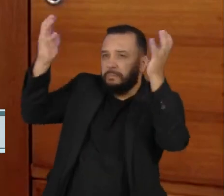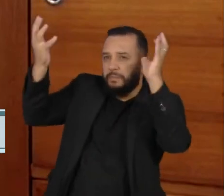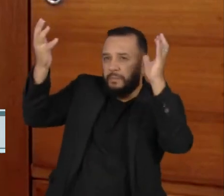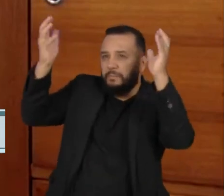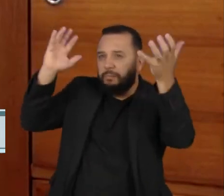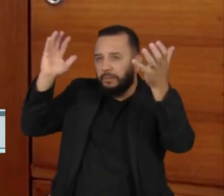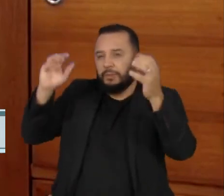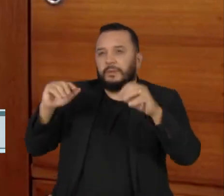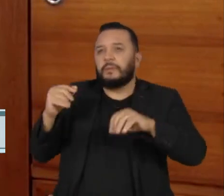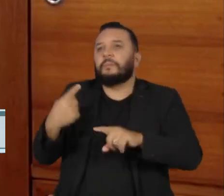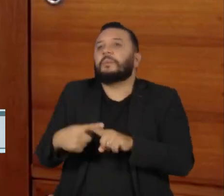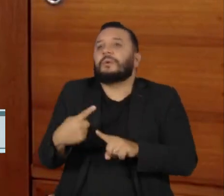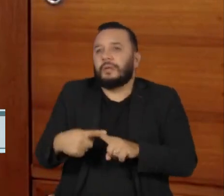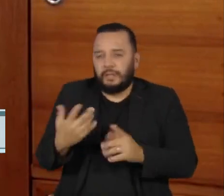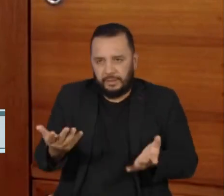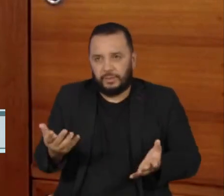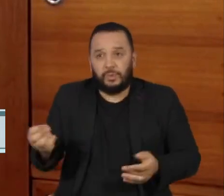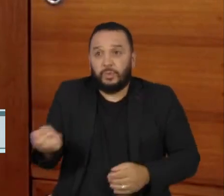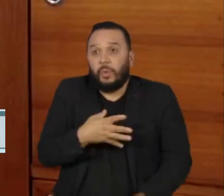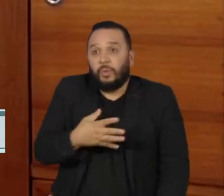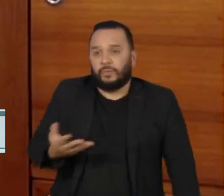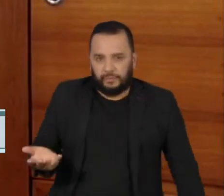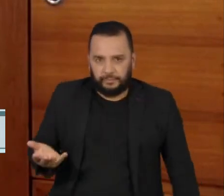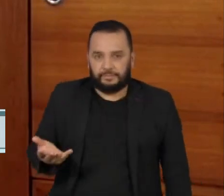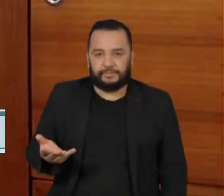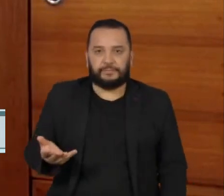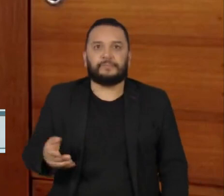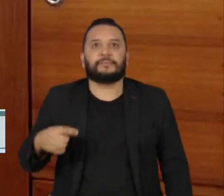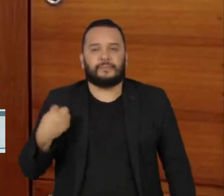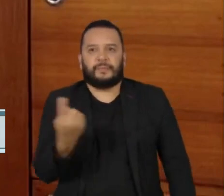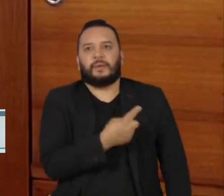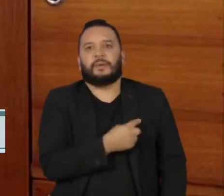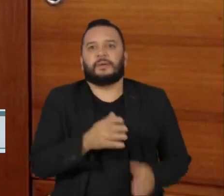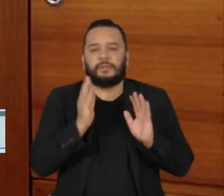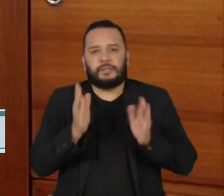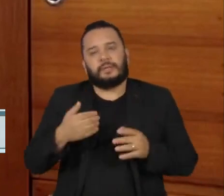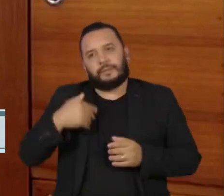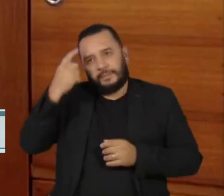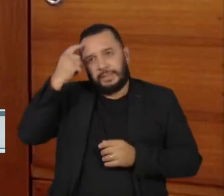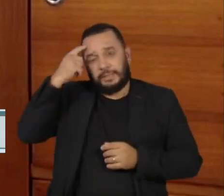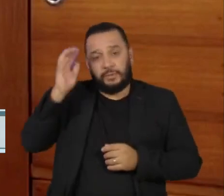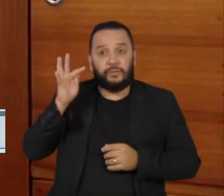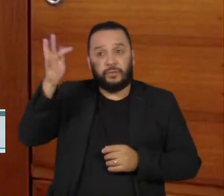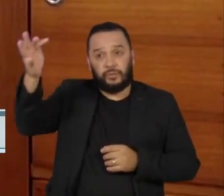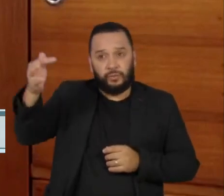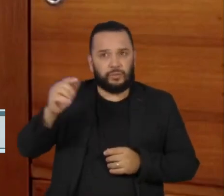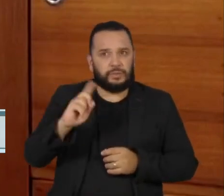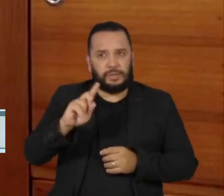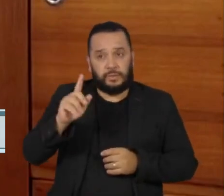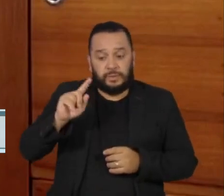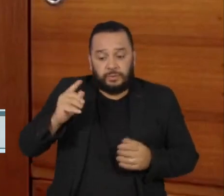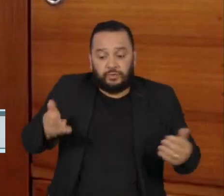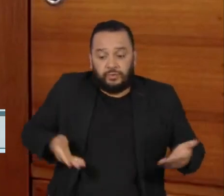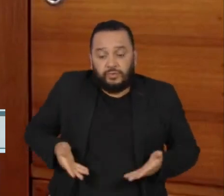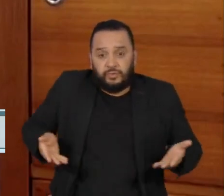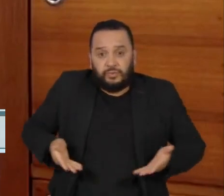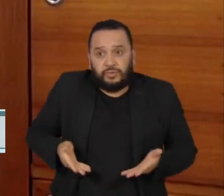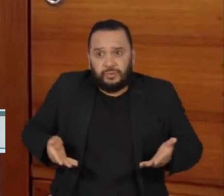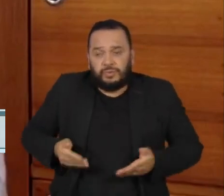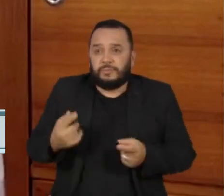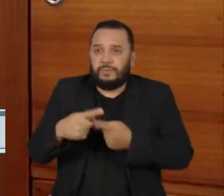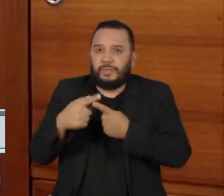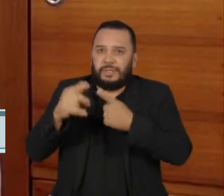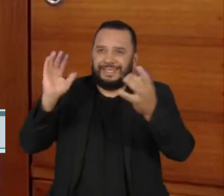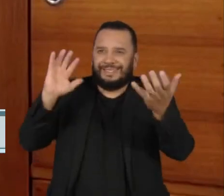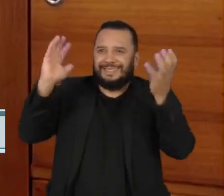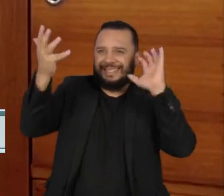sistema climático que está se desenhando, e a gente não já está falando de futuro, a gente está falando de presente, né?